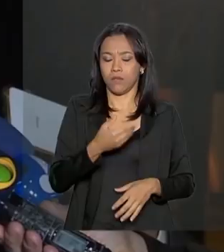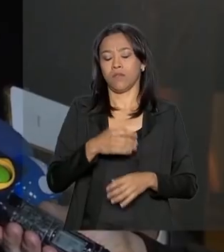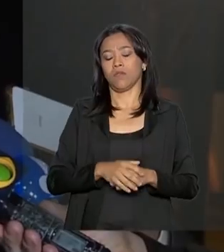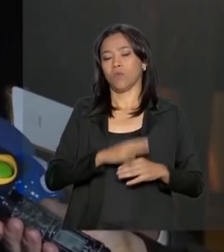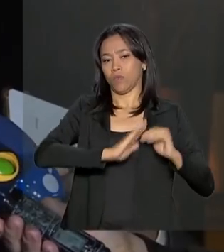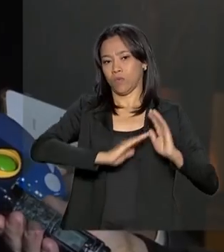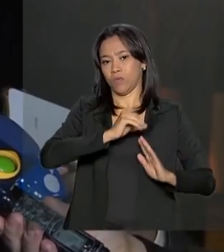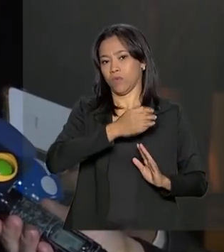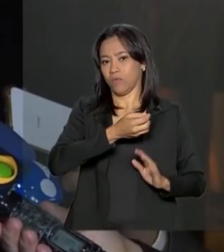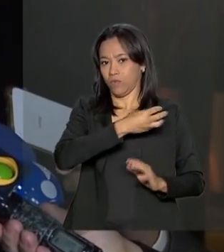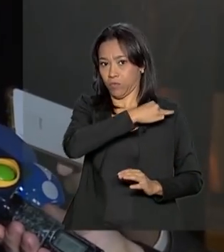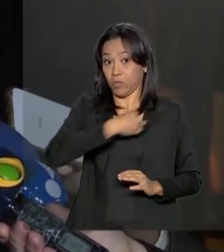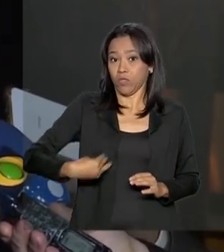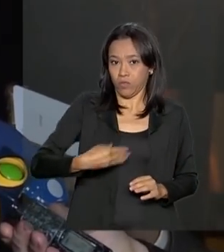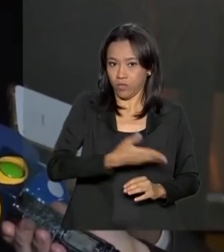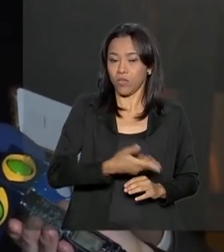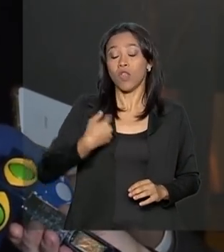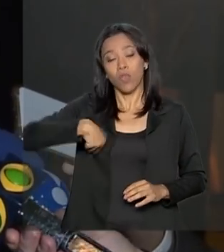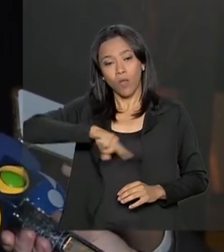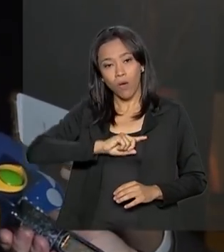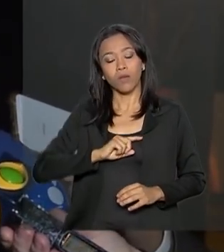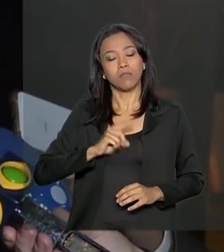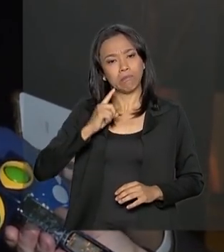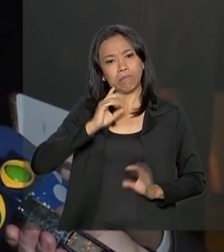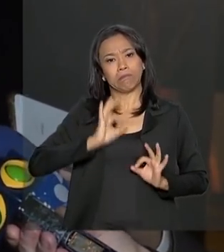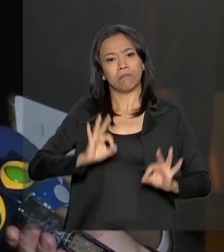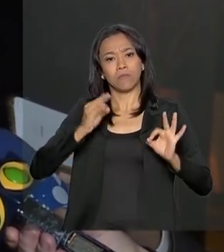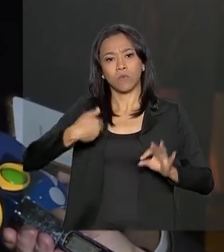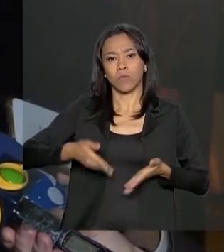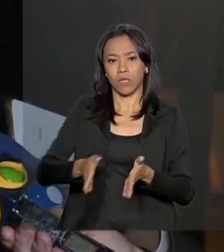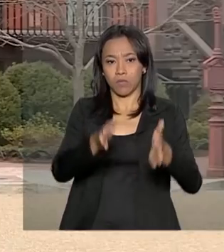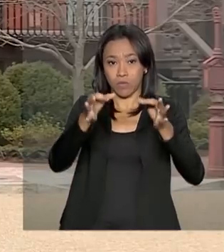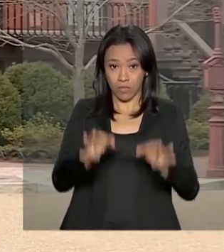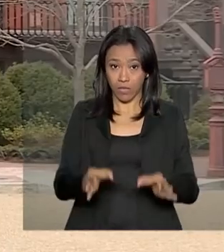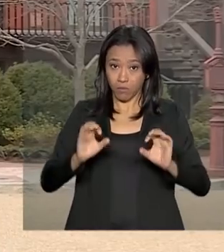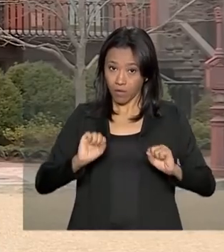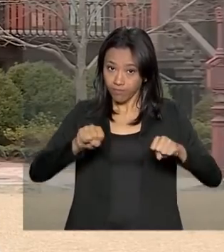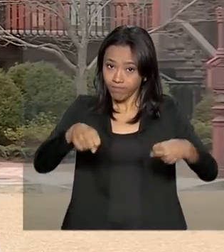indicação que nós estamos no caminho certo para fortalecer o nosso país.